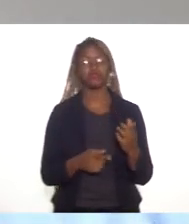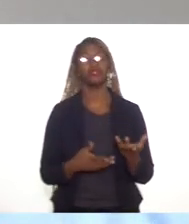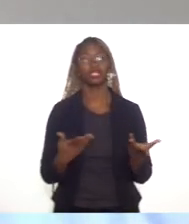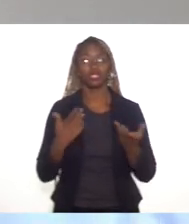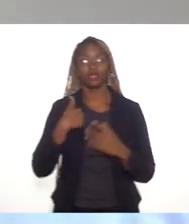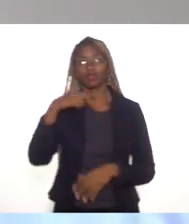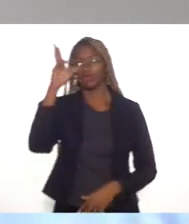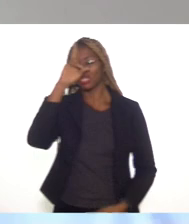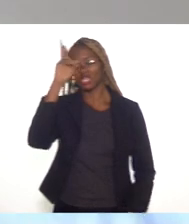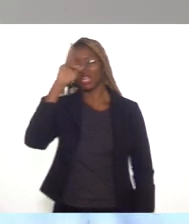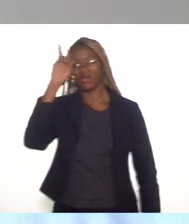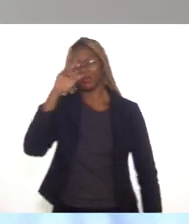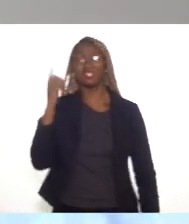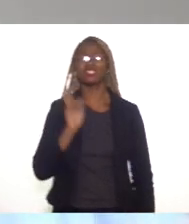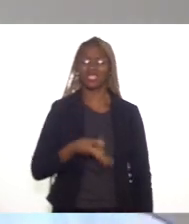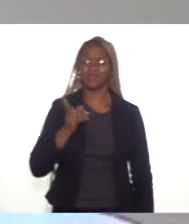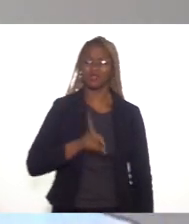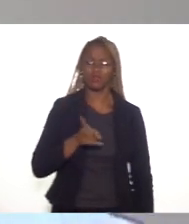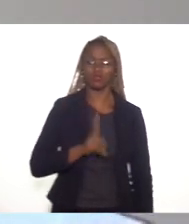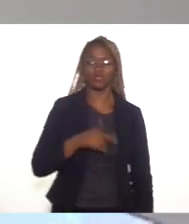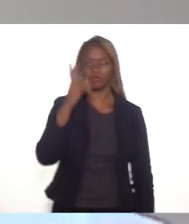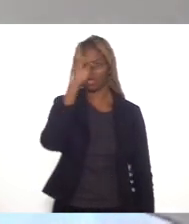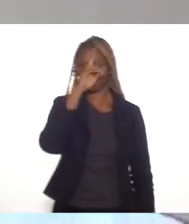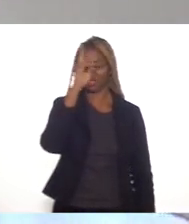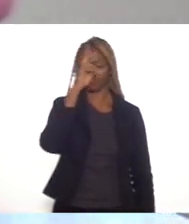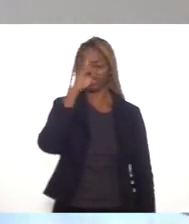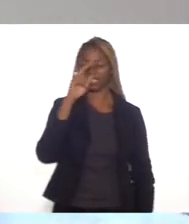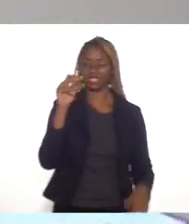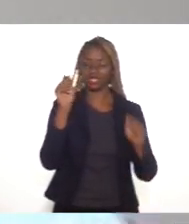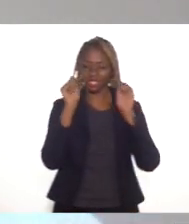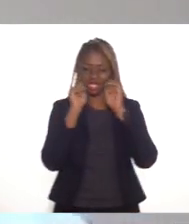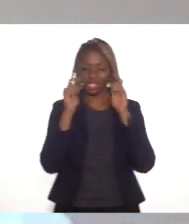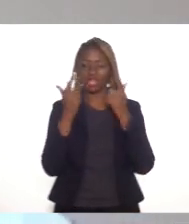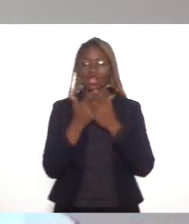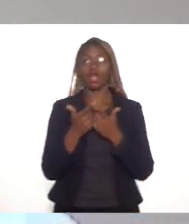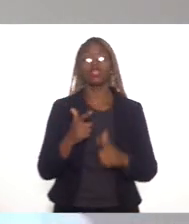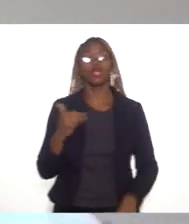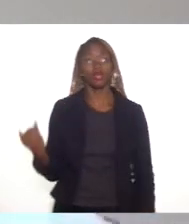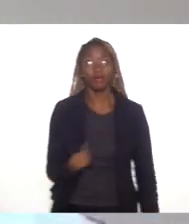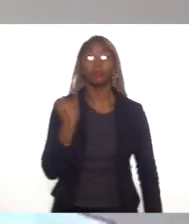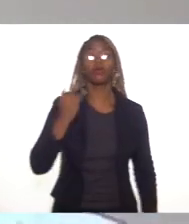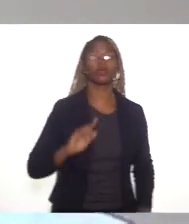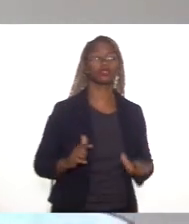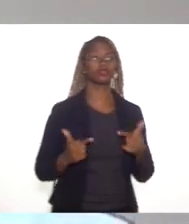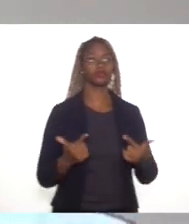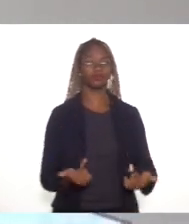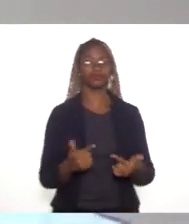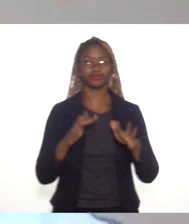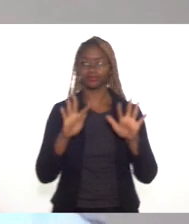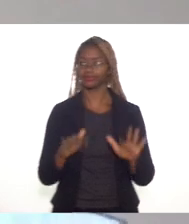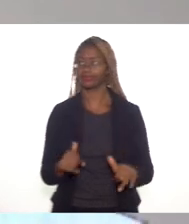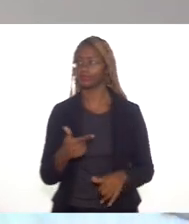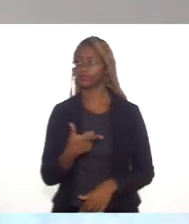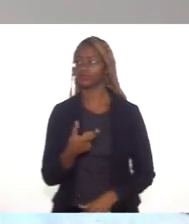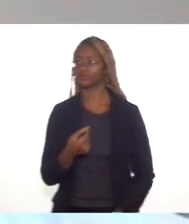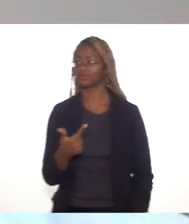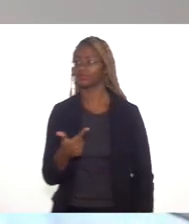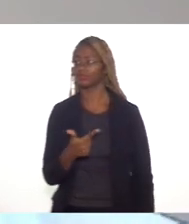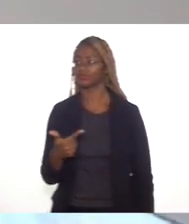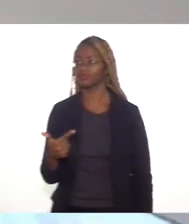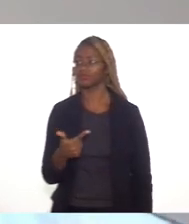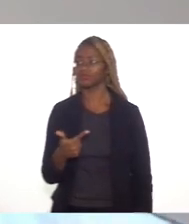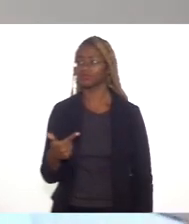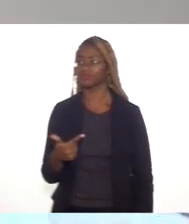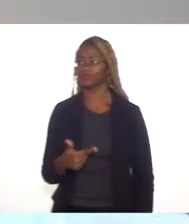vou continuar lembrando repetidamente, que a Assembleia deu um passo importante. E, no final de 2020, quando nós